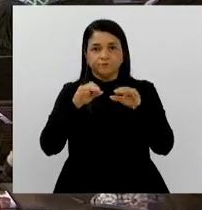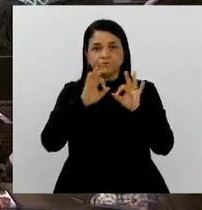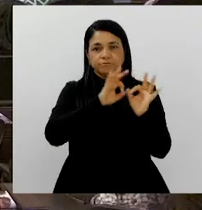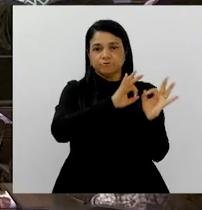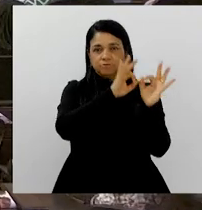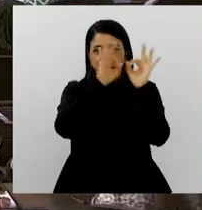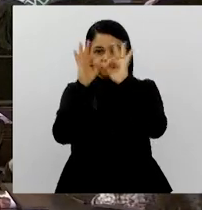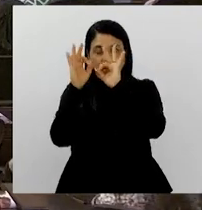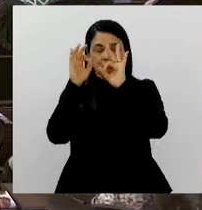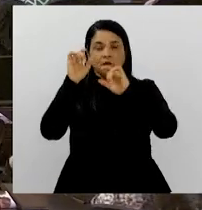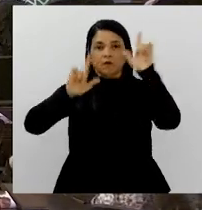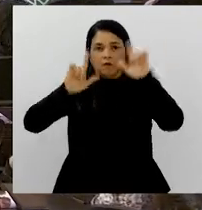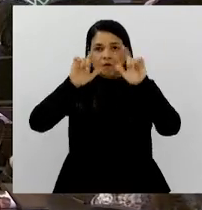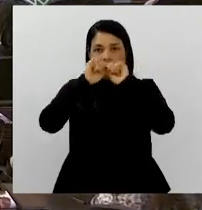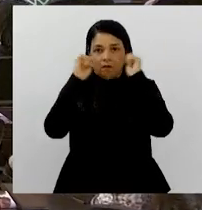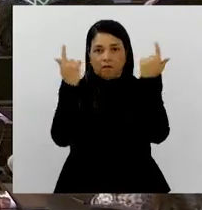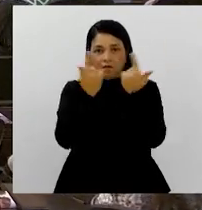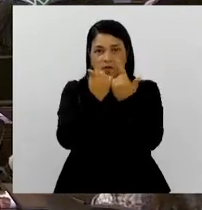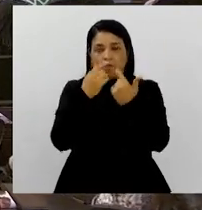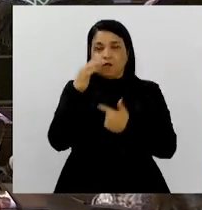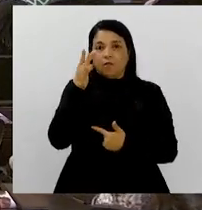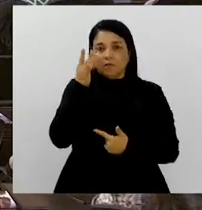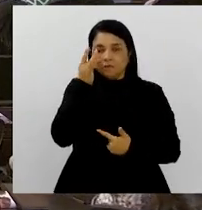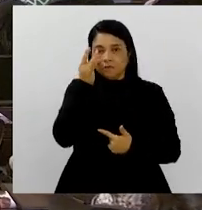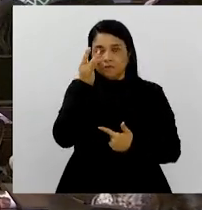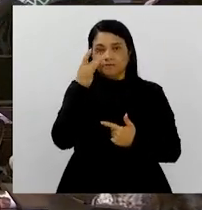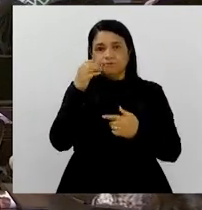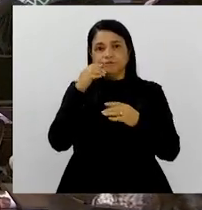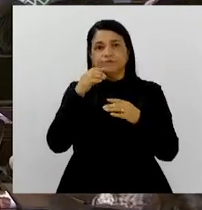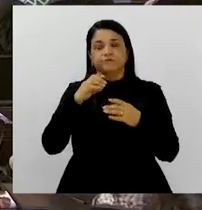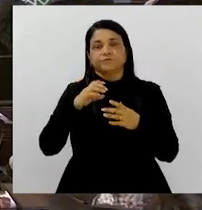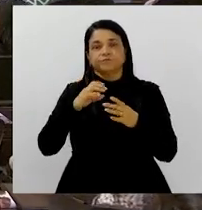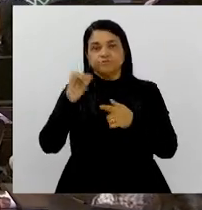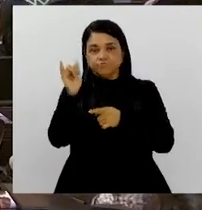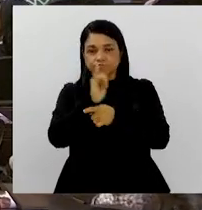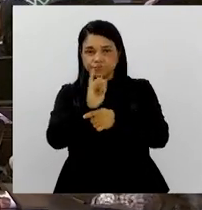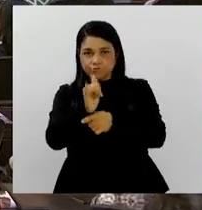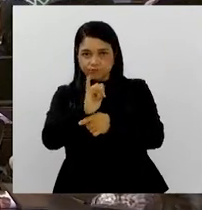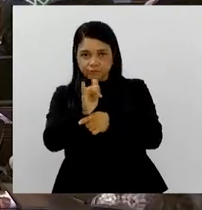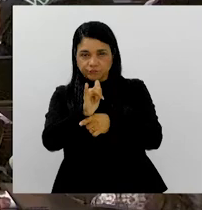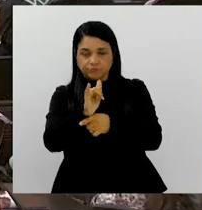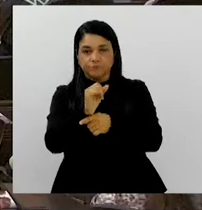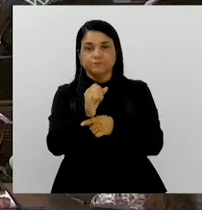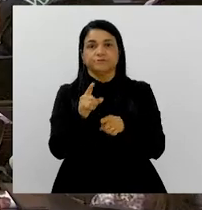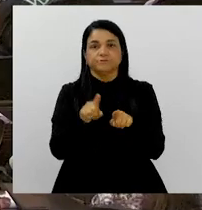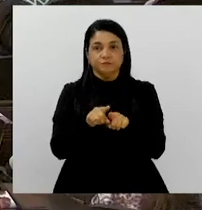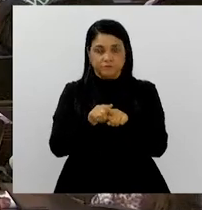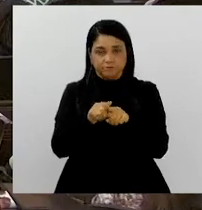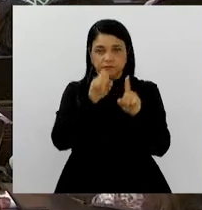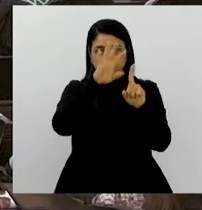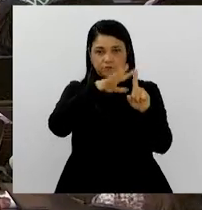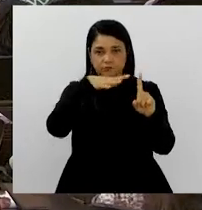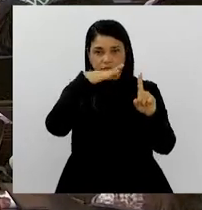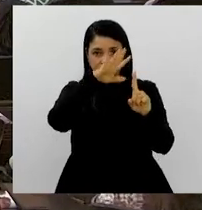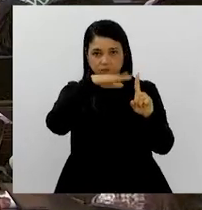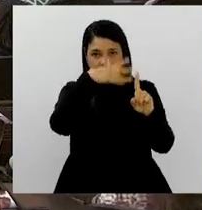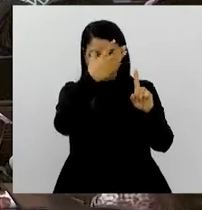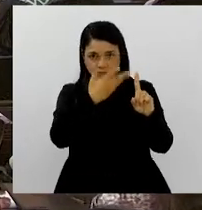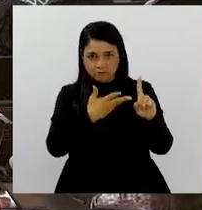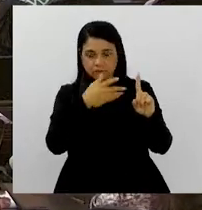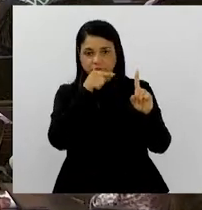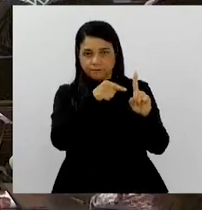vivo pela TV Alerj, pelo nosso canal no YouTube. Essa sessão solene tem a finalidade